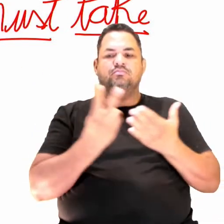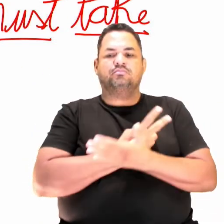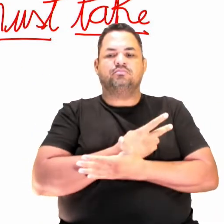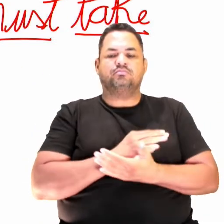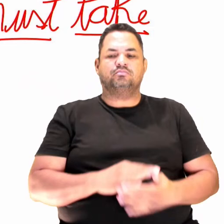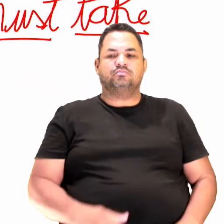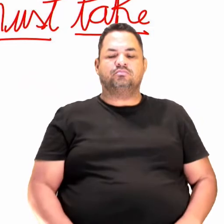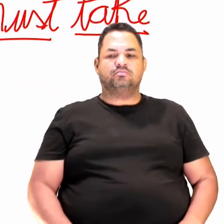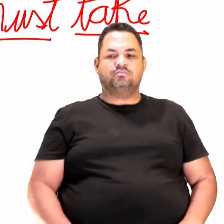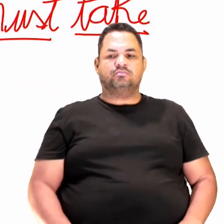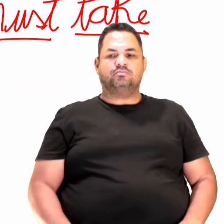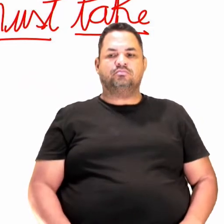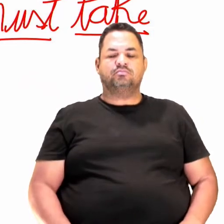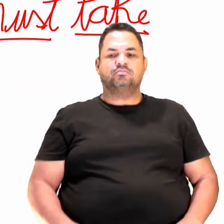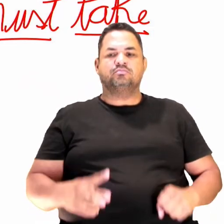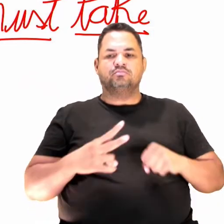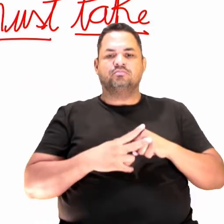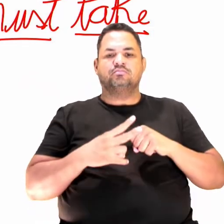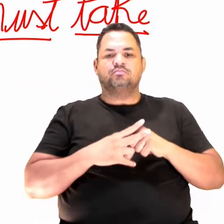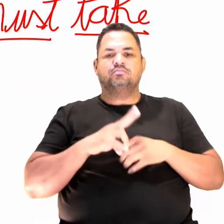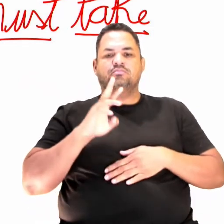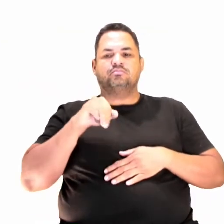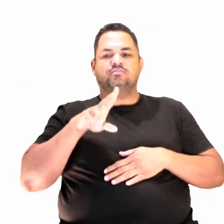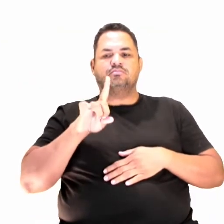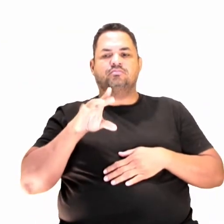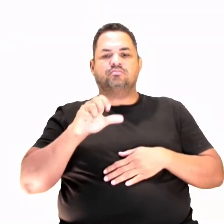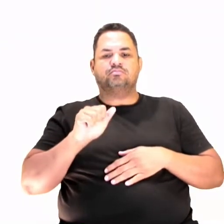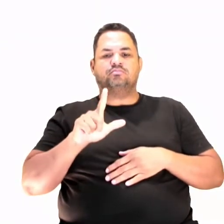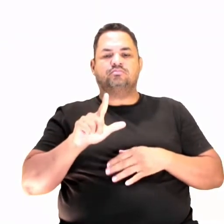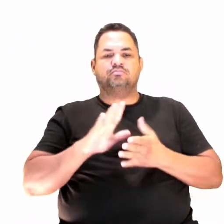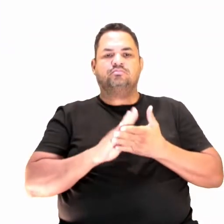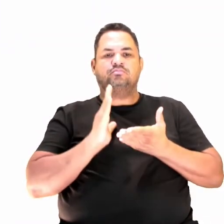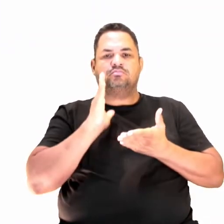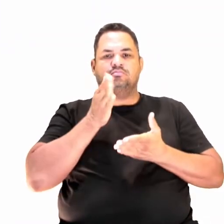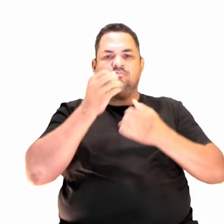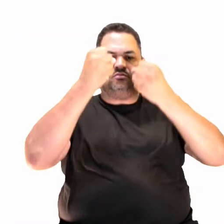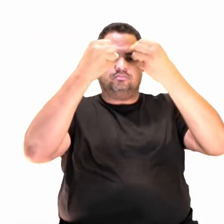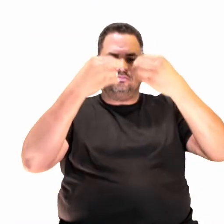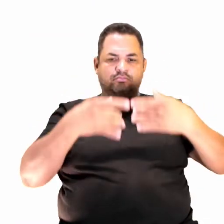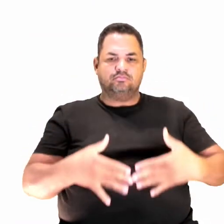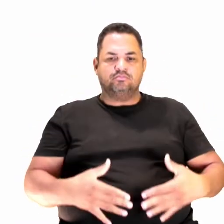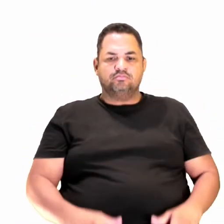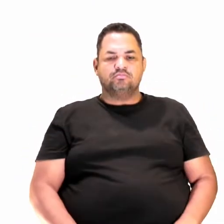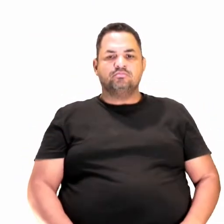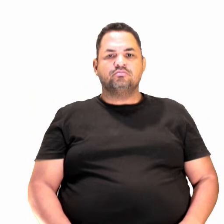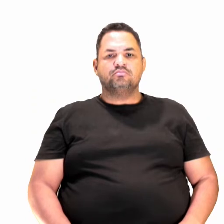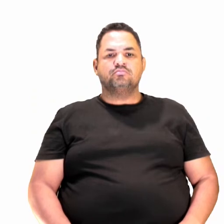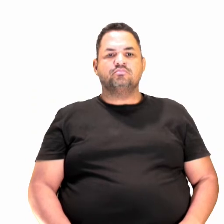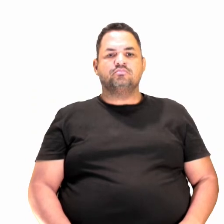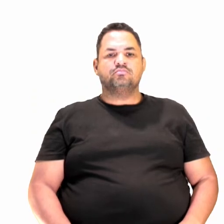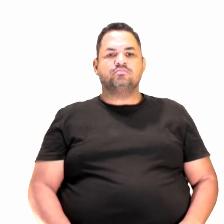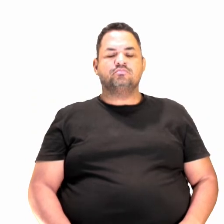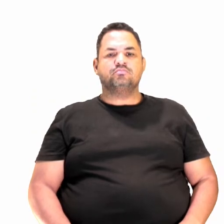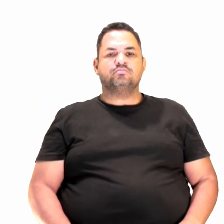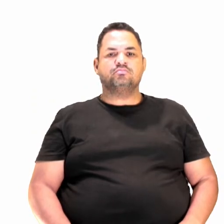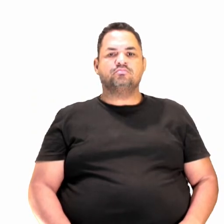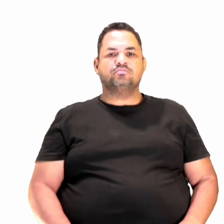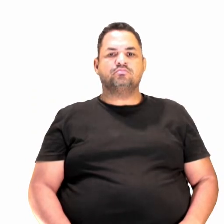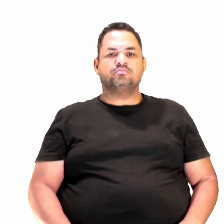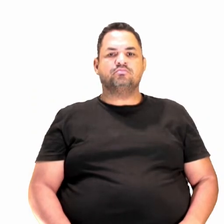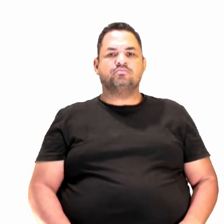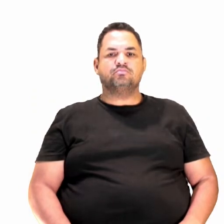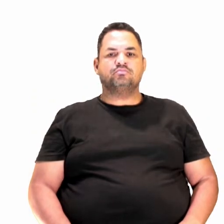com should, que é um verbo modal, com can, qualquer outro. Isso eu já expliquei para vocês. Então, I must lose, então assim, eu